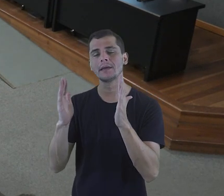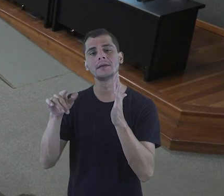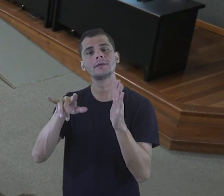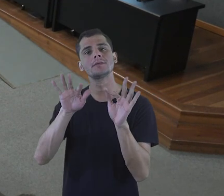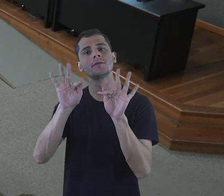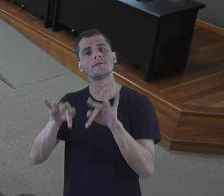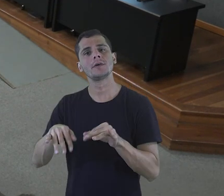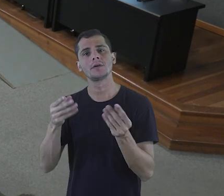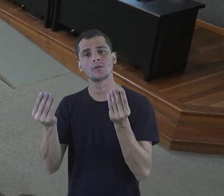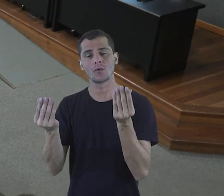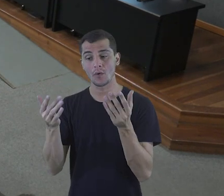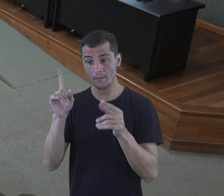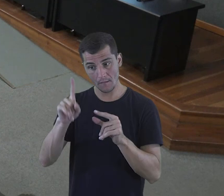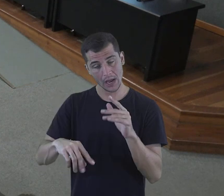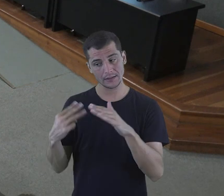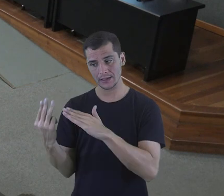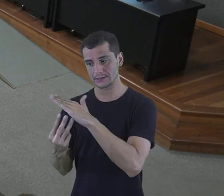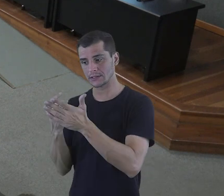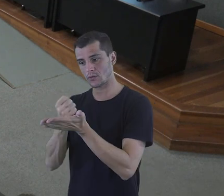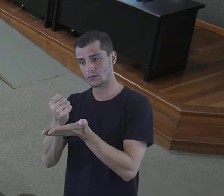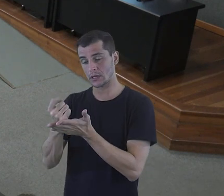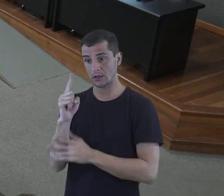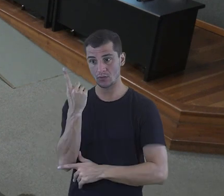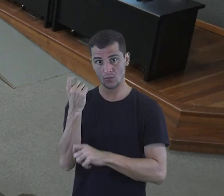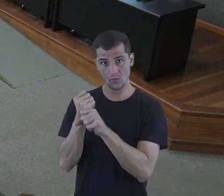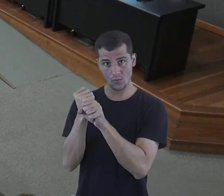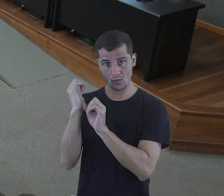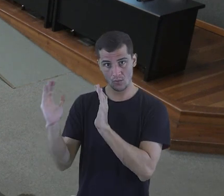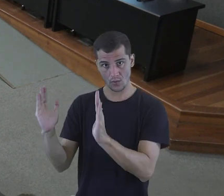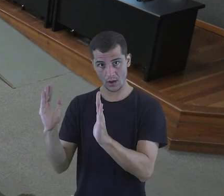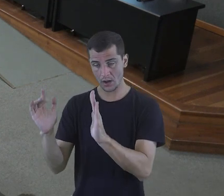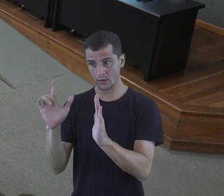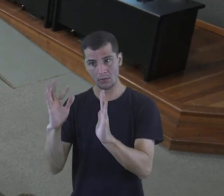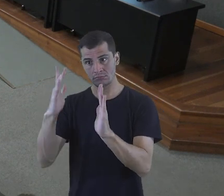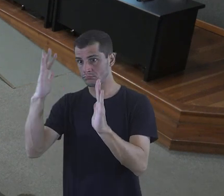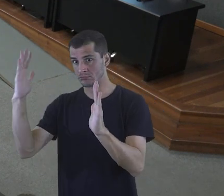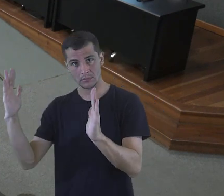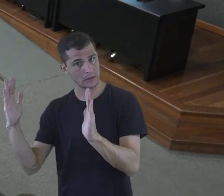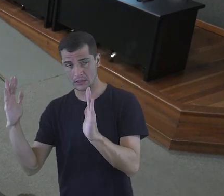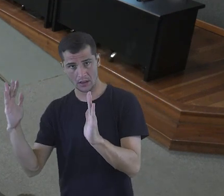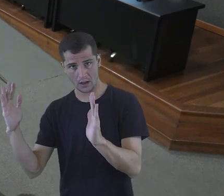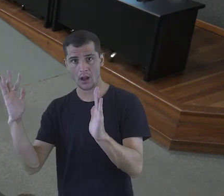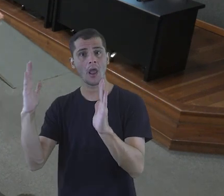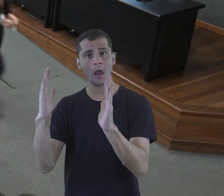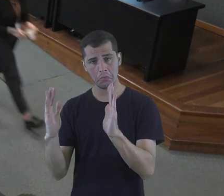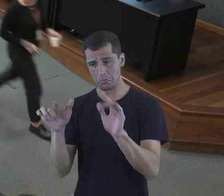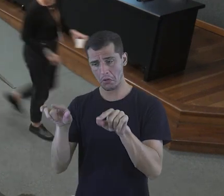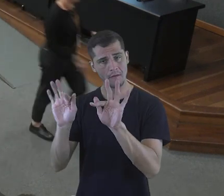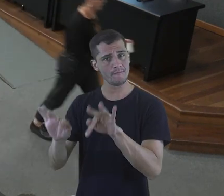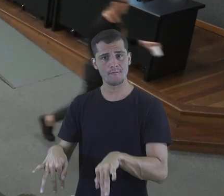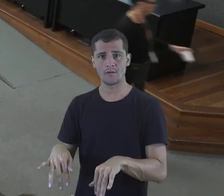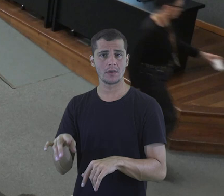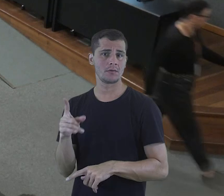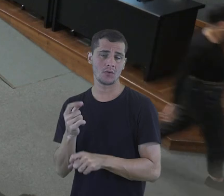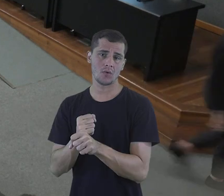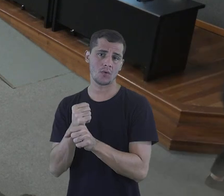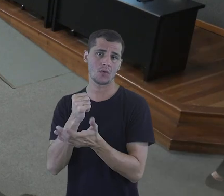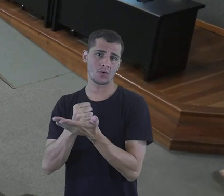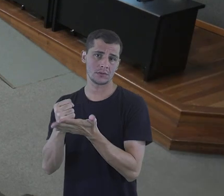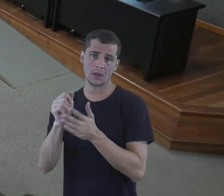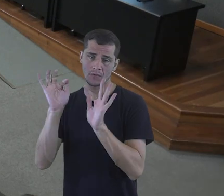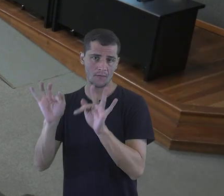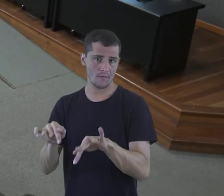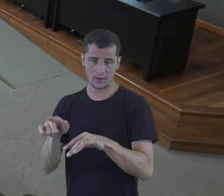administrativo de terceirização contrato é de um ano não foi prorrogado cessou fim do contrato fim do